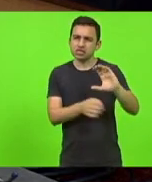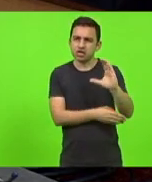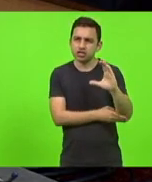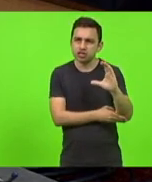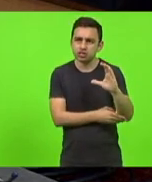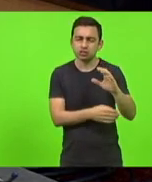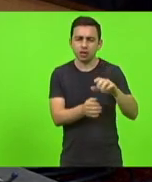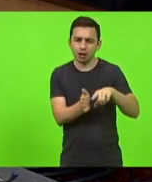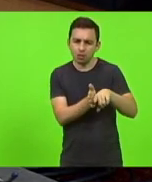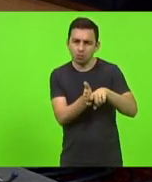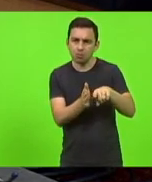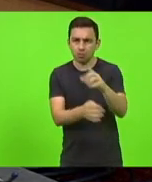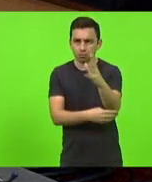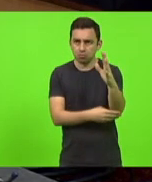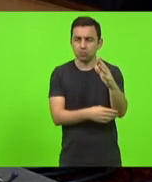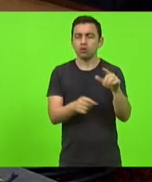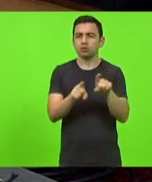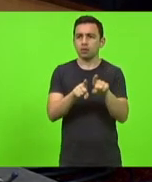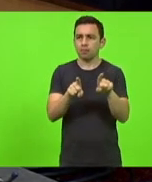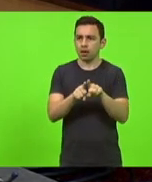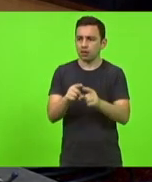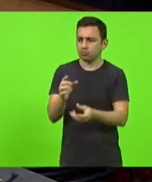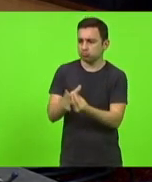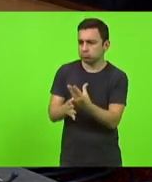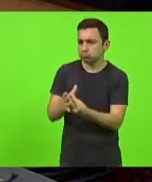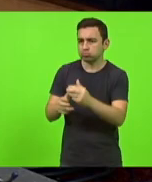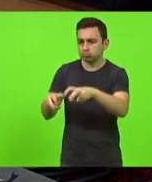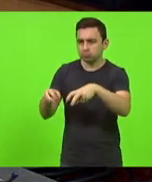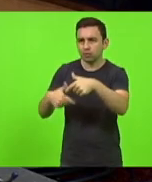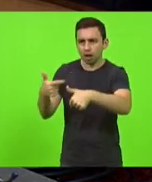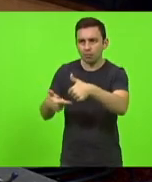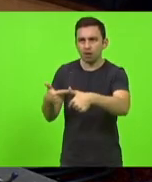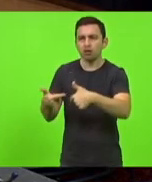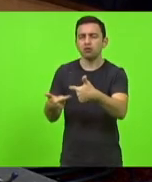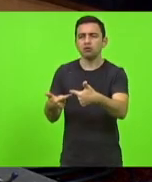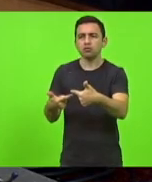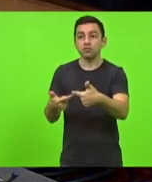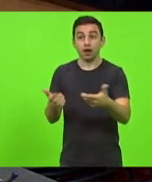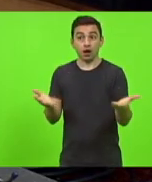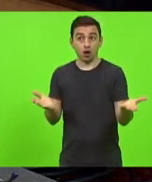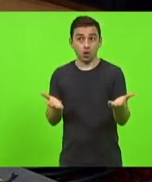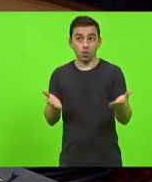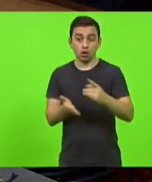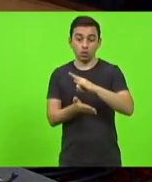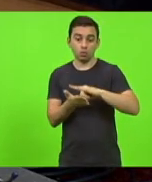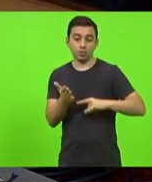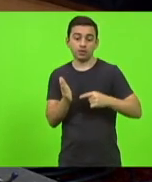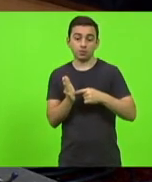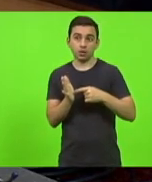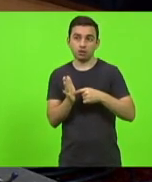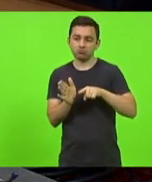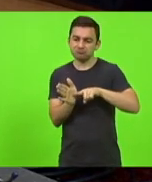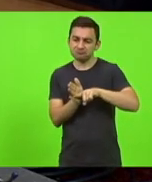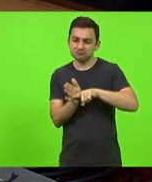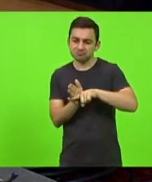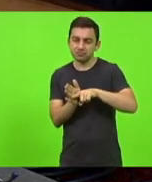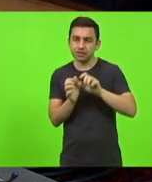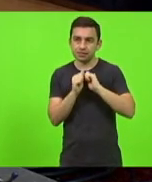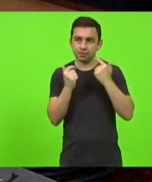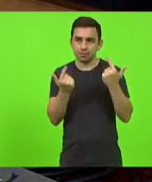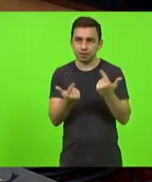produtivo. É um documento muito conciso que passa a ser analisado agora por esta casa, mas que vai